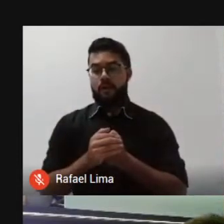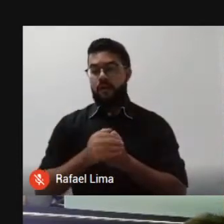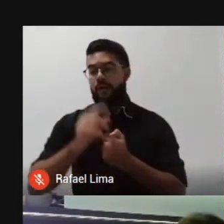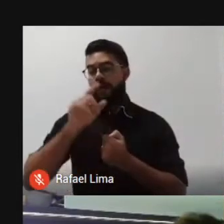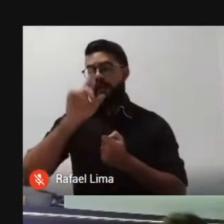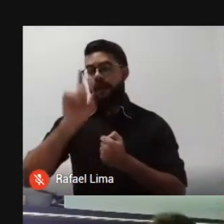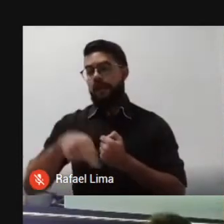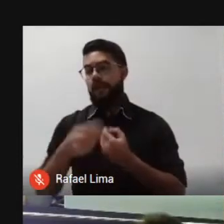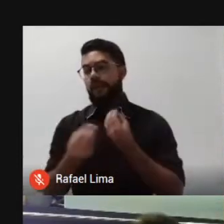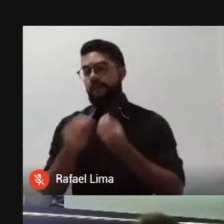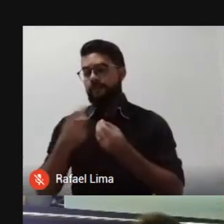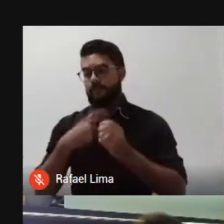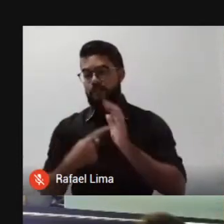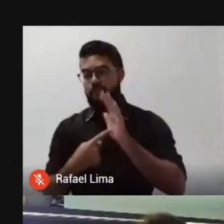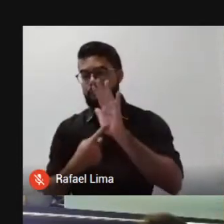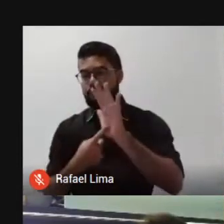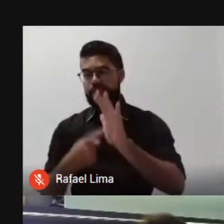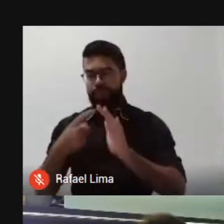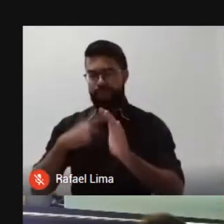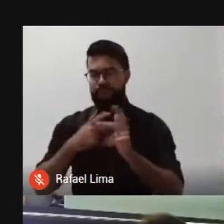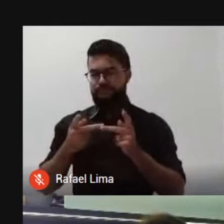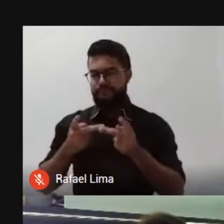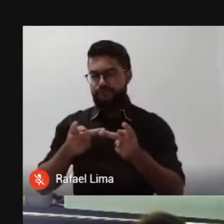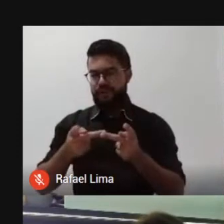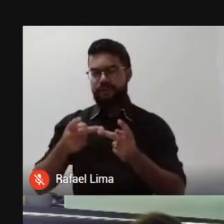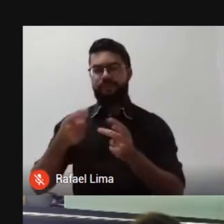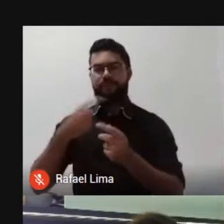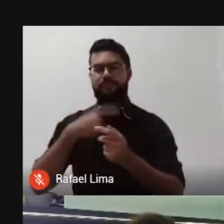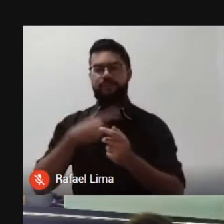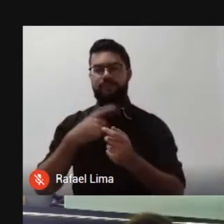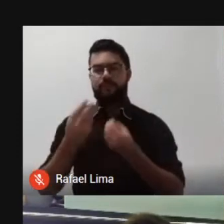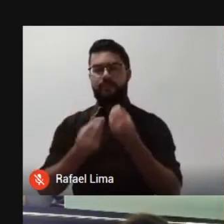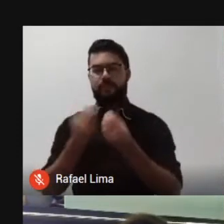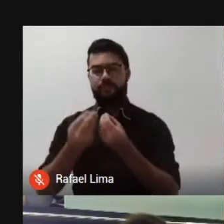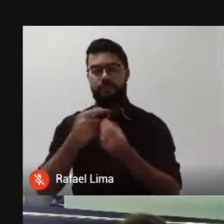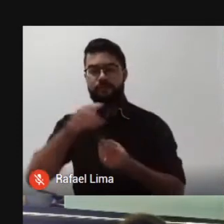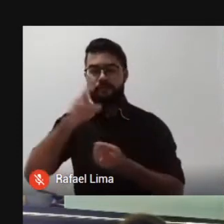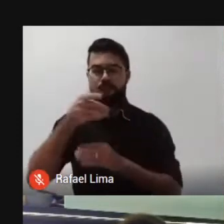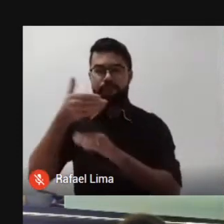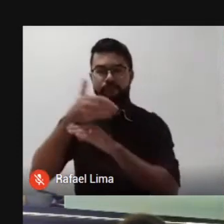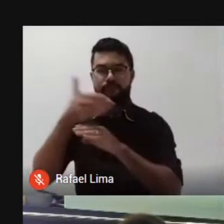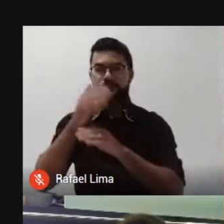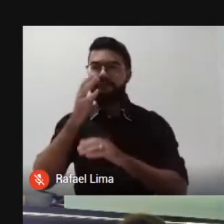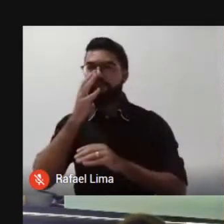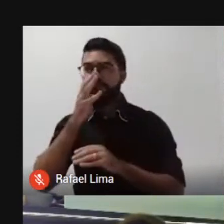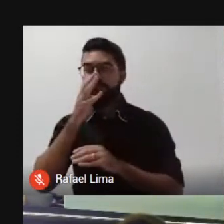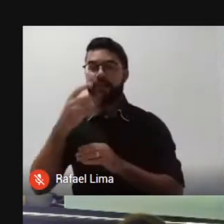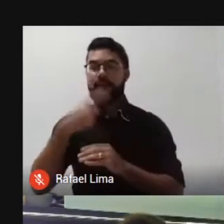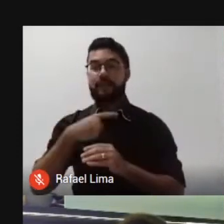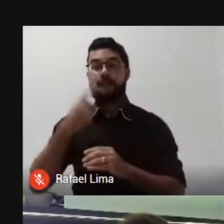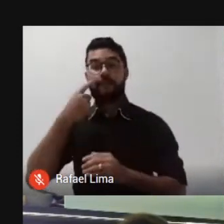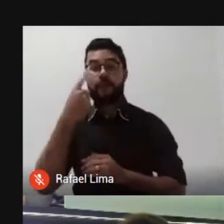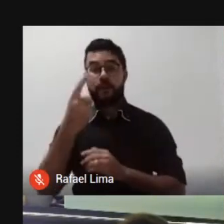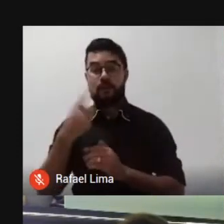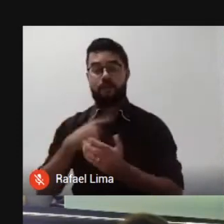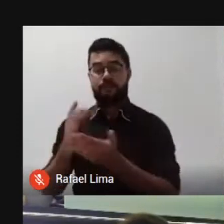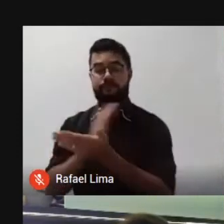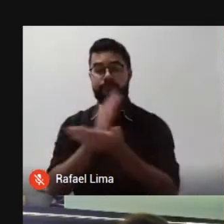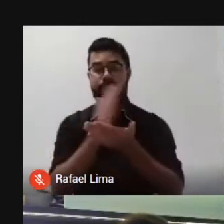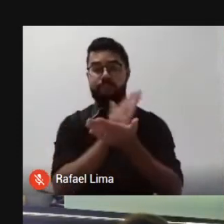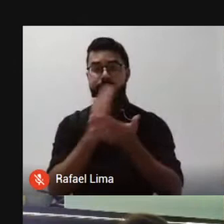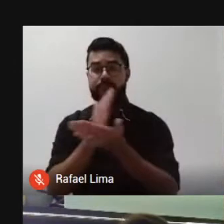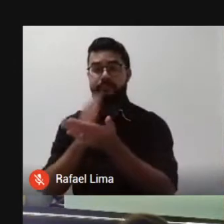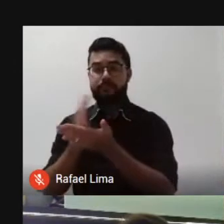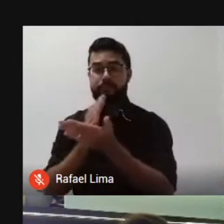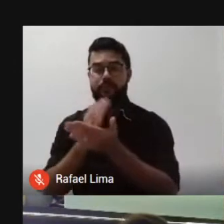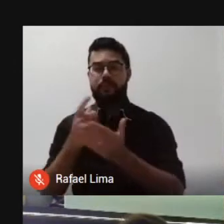gente desenvolver parcerias e seja como se desejar. Academicamente, a gente tem 2 canais de redes